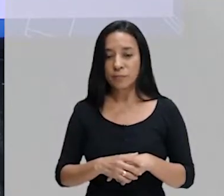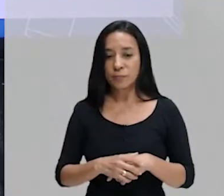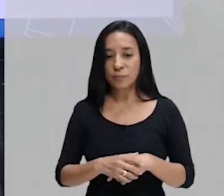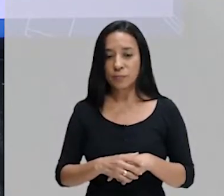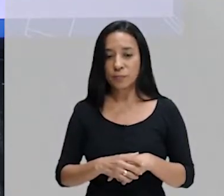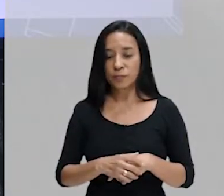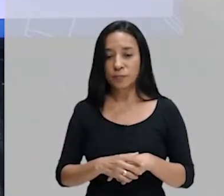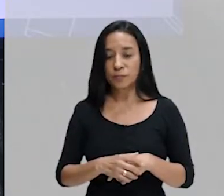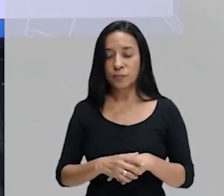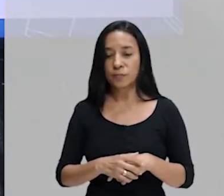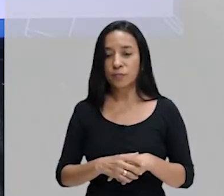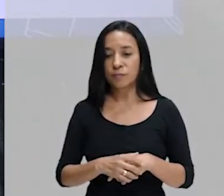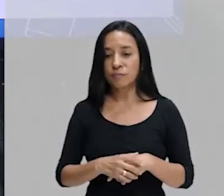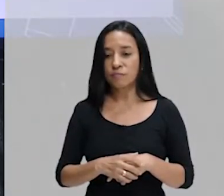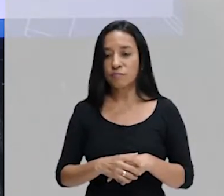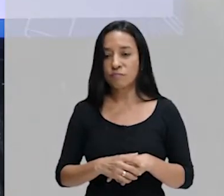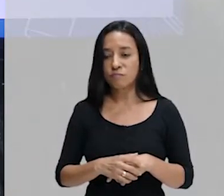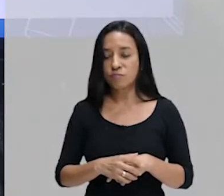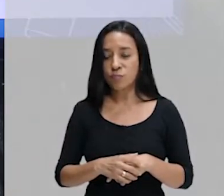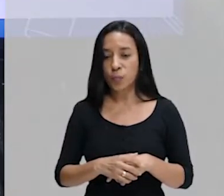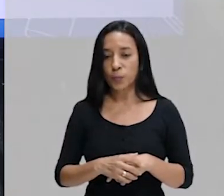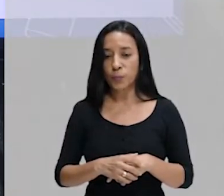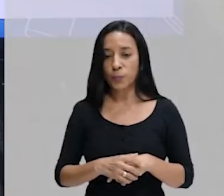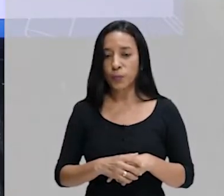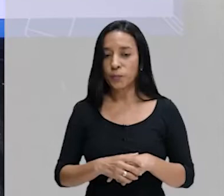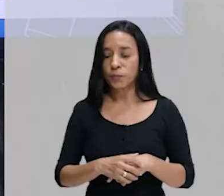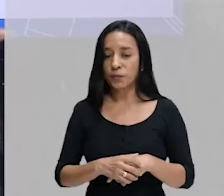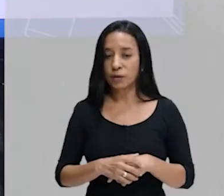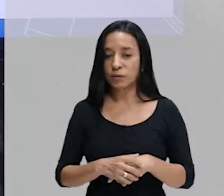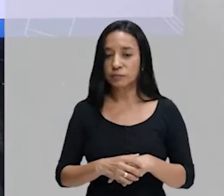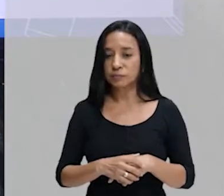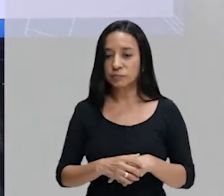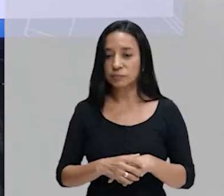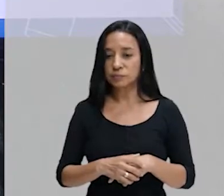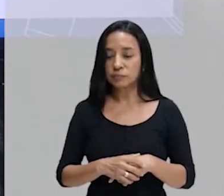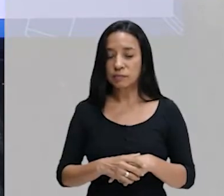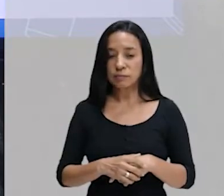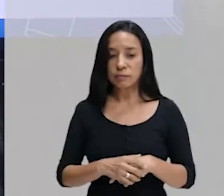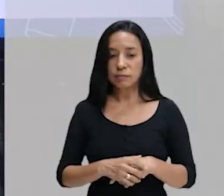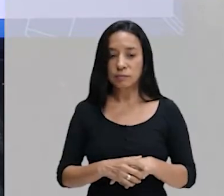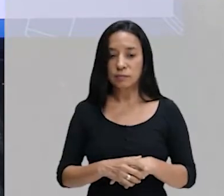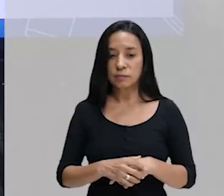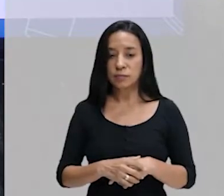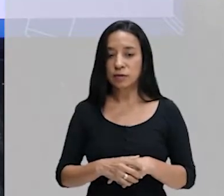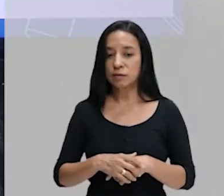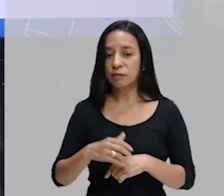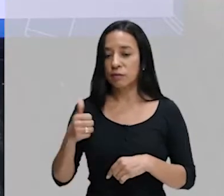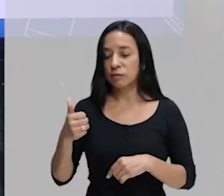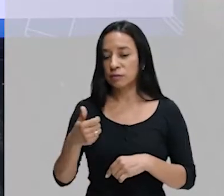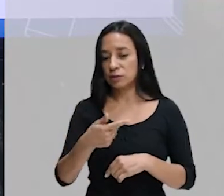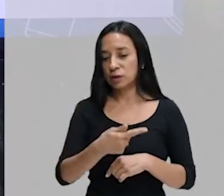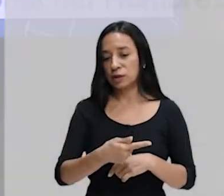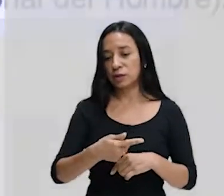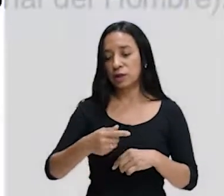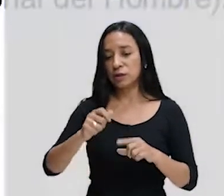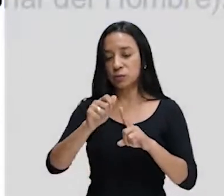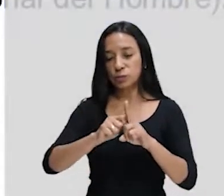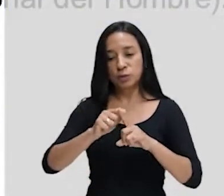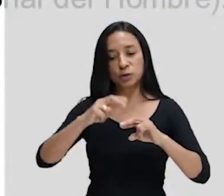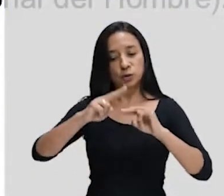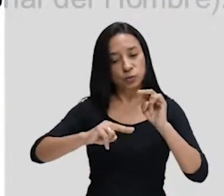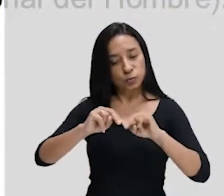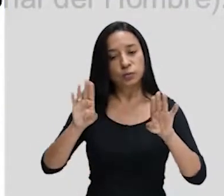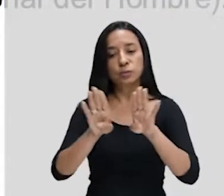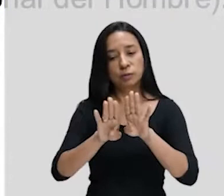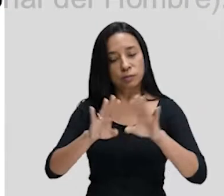la Inmortalidade del General Dom Martín Miguel de Guernes, né? Então, 17 de junho.